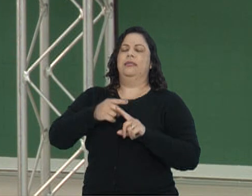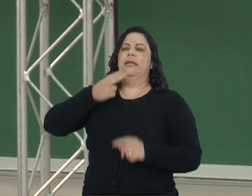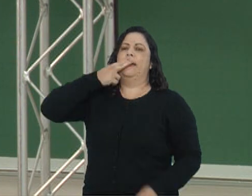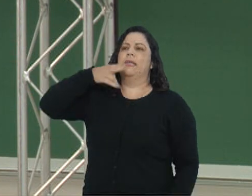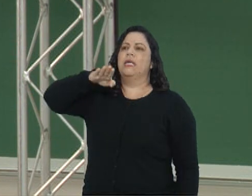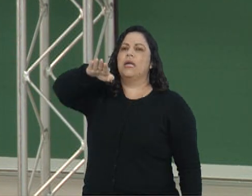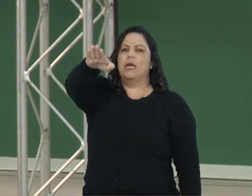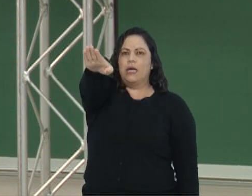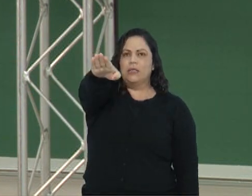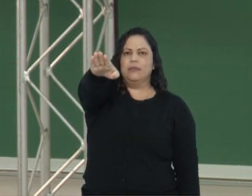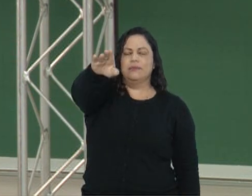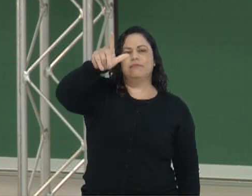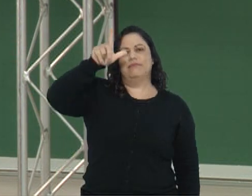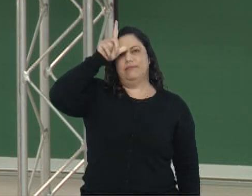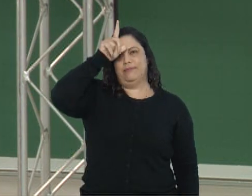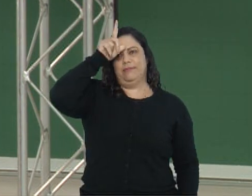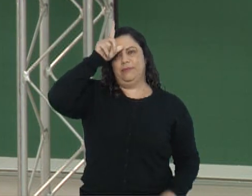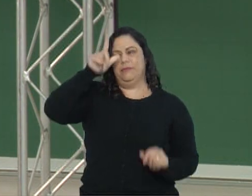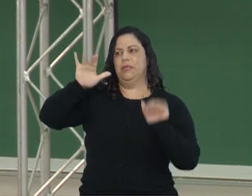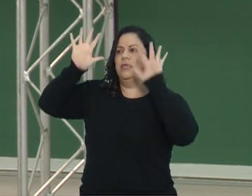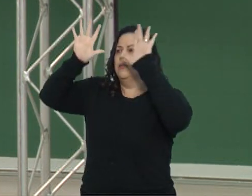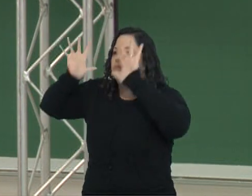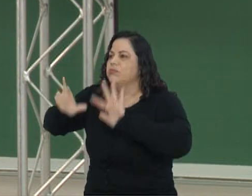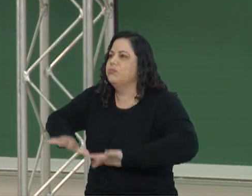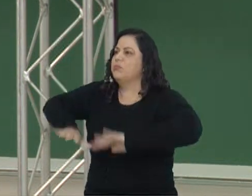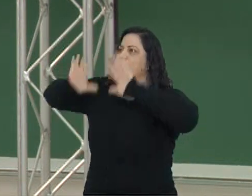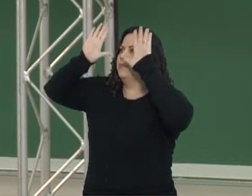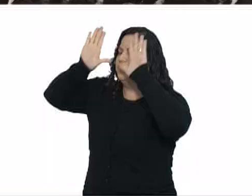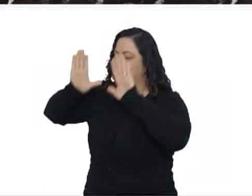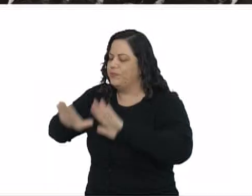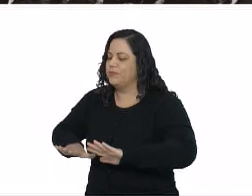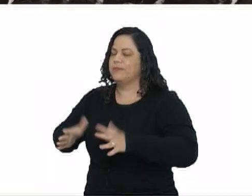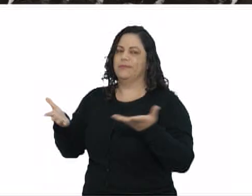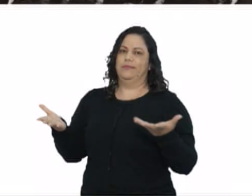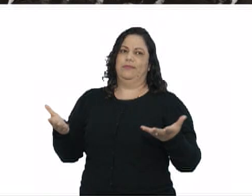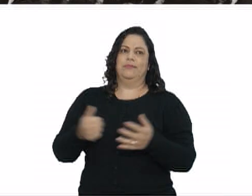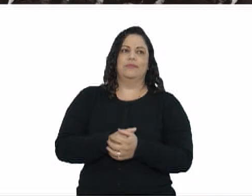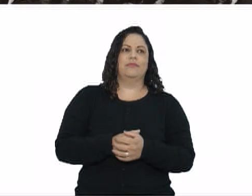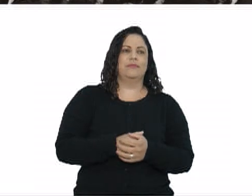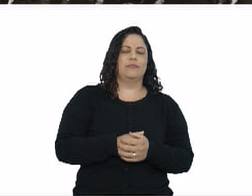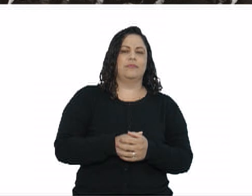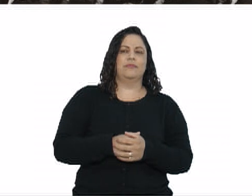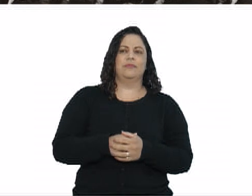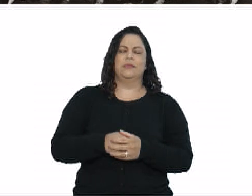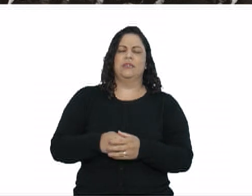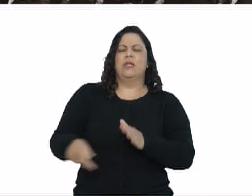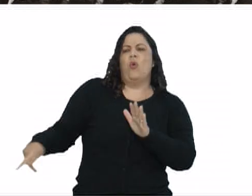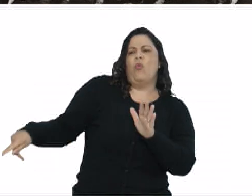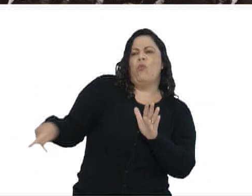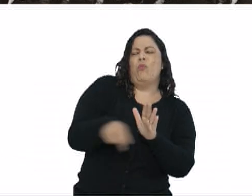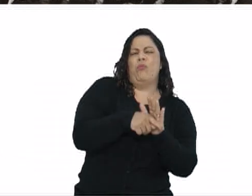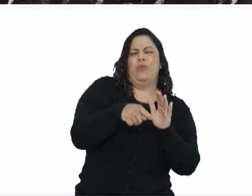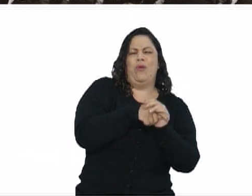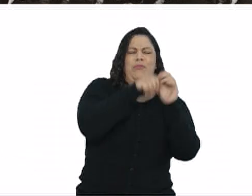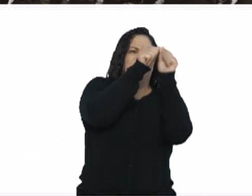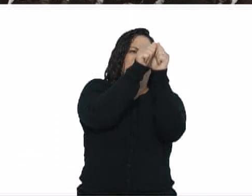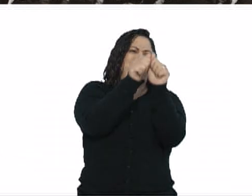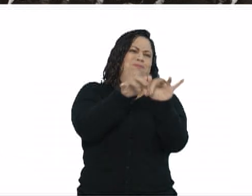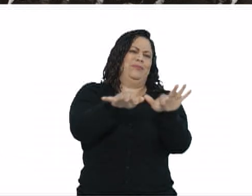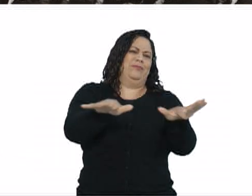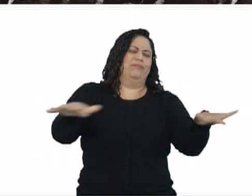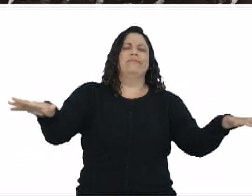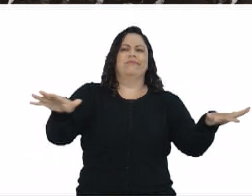de um único líder. E altamente propagandista, de mais investimento, além da questão